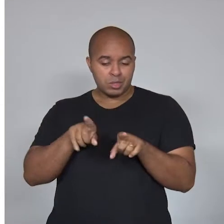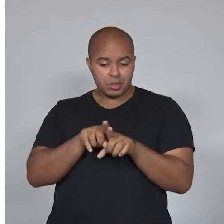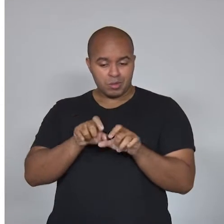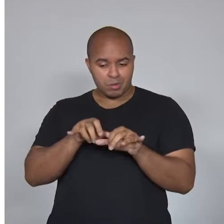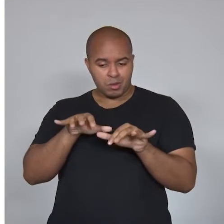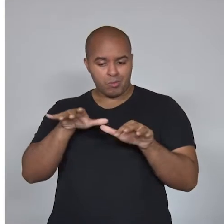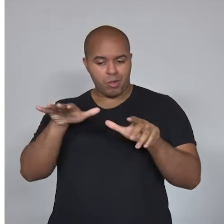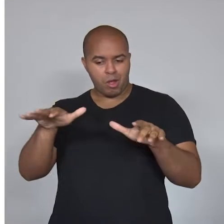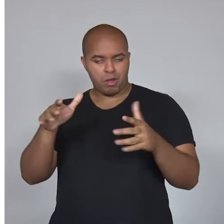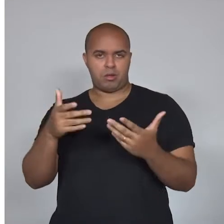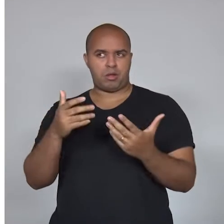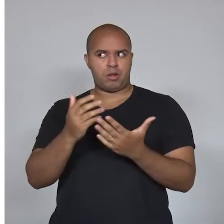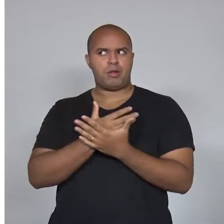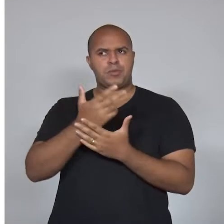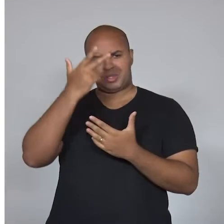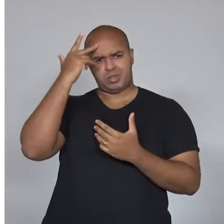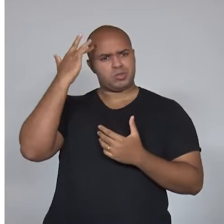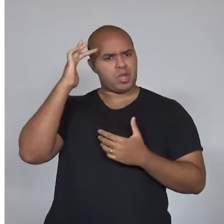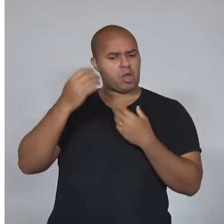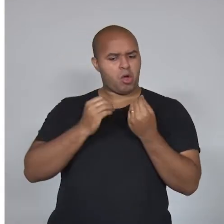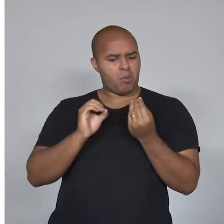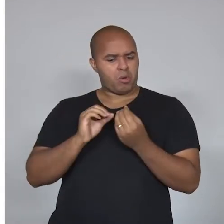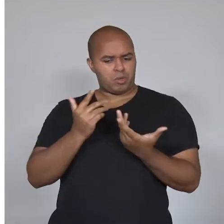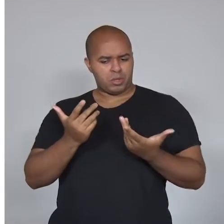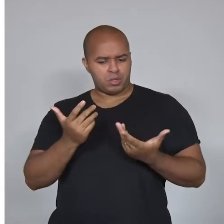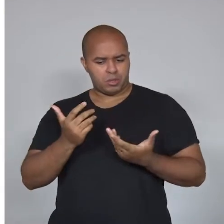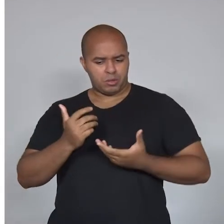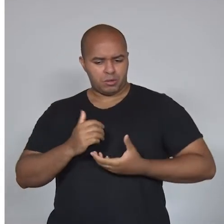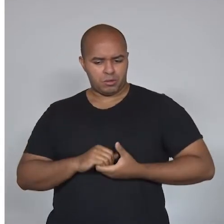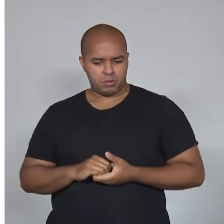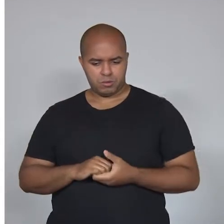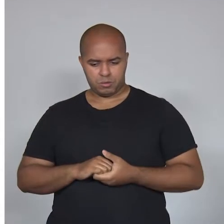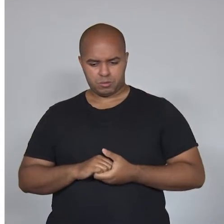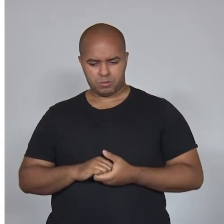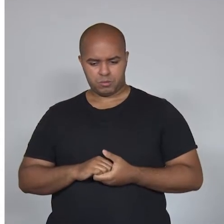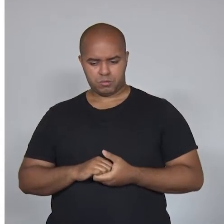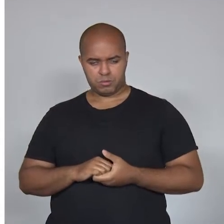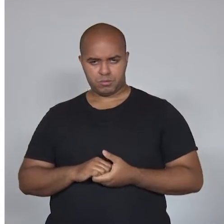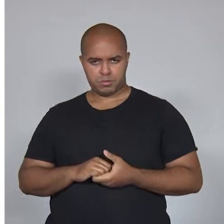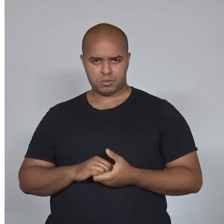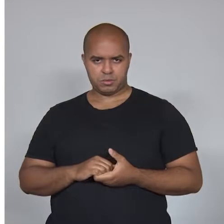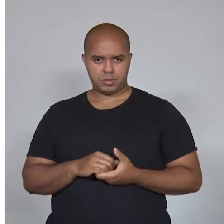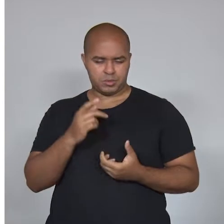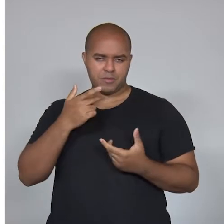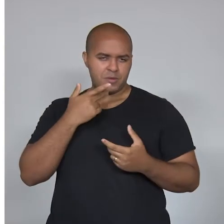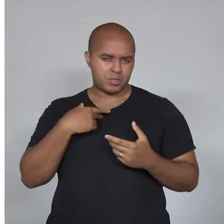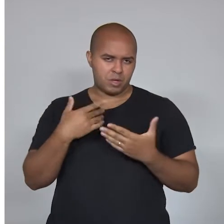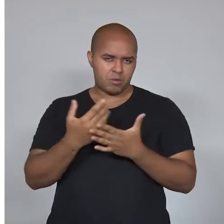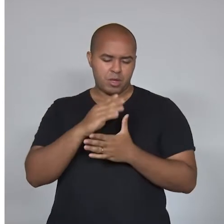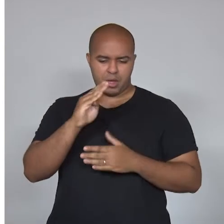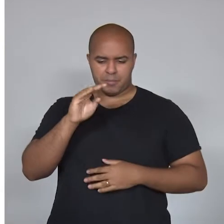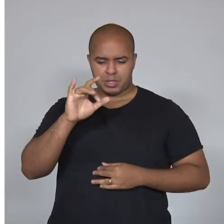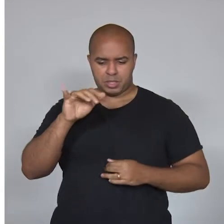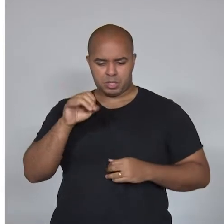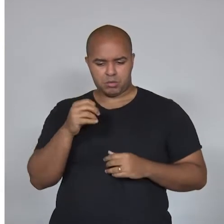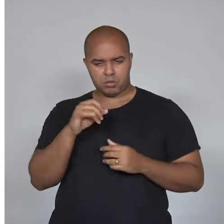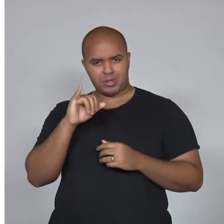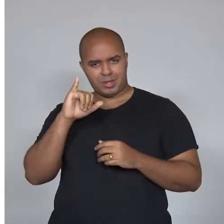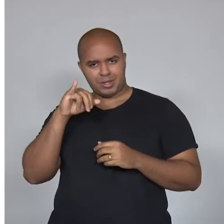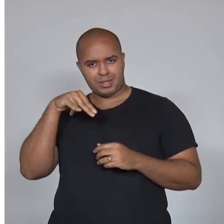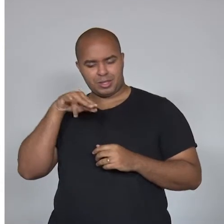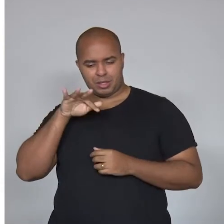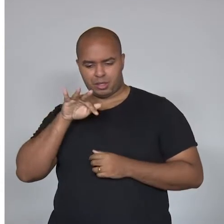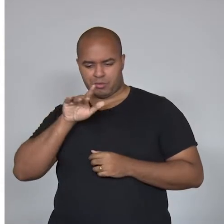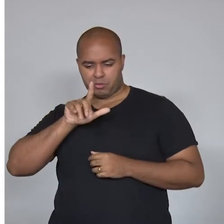came from bacteria known as Pfeiffer bacillus, Bacillus influenza. Others believe